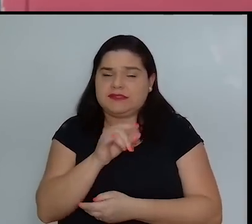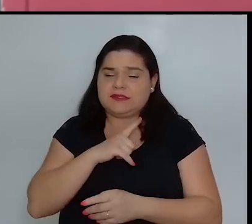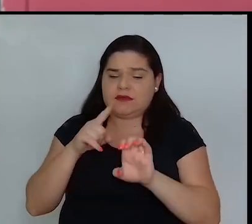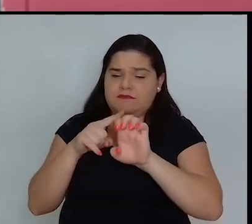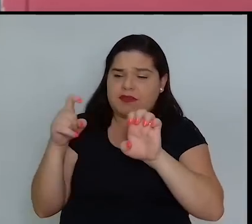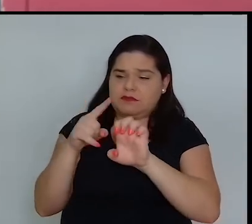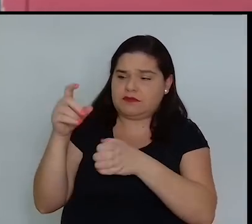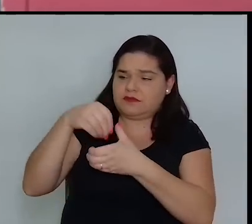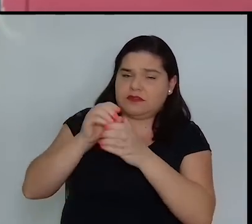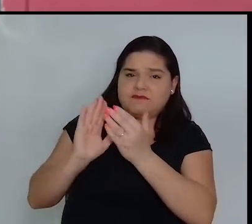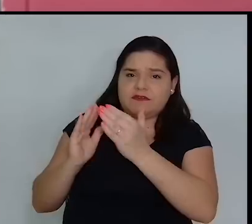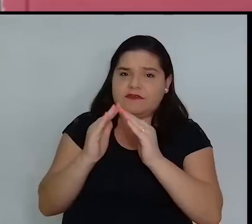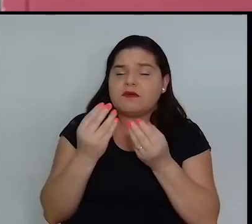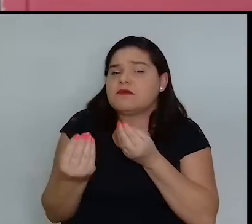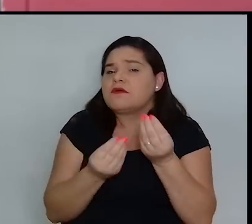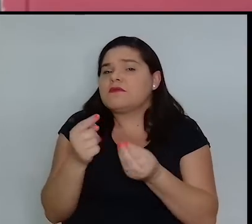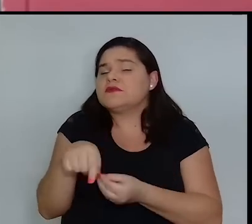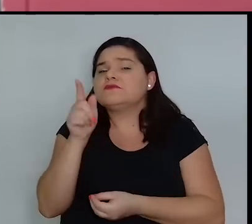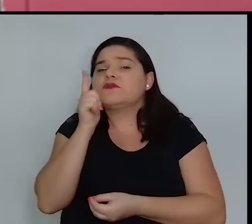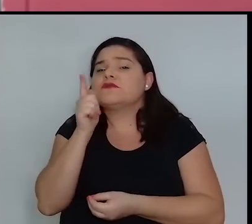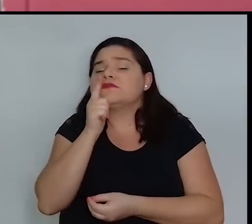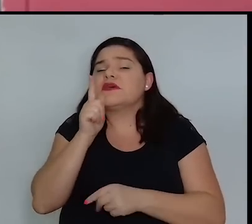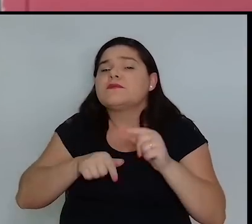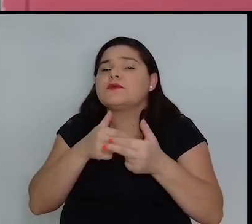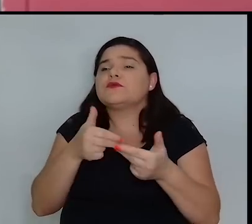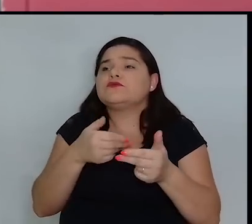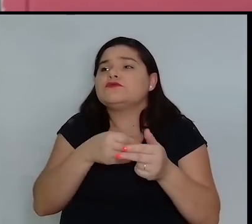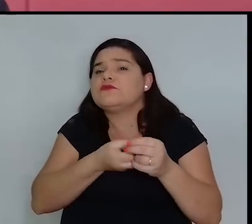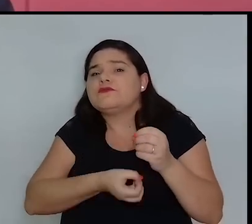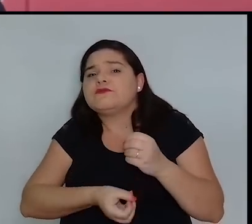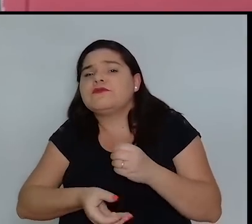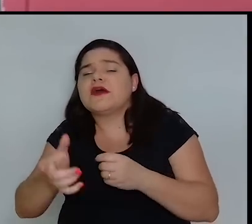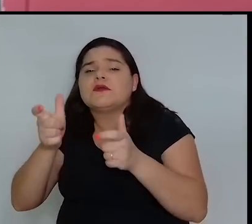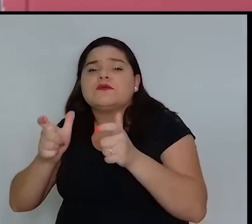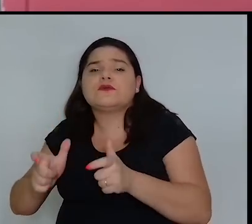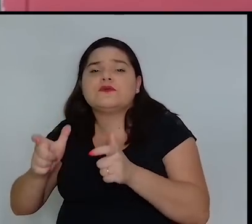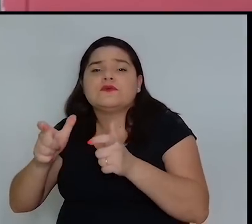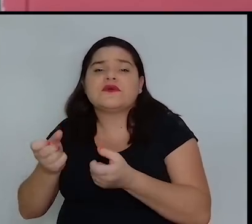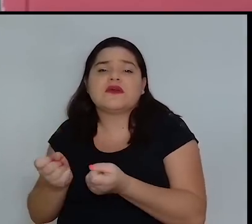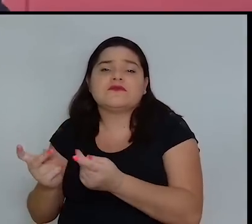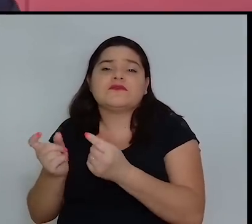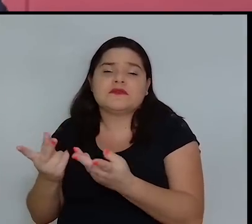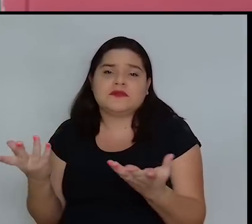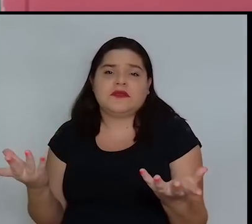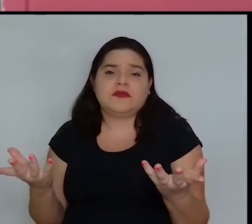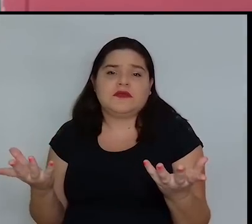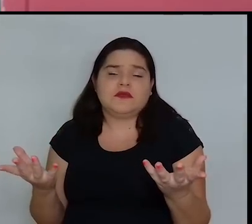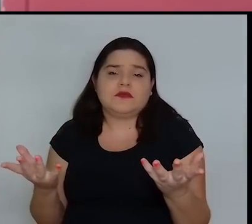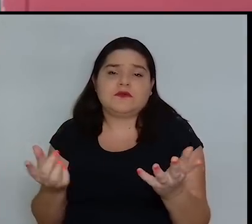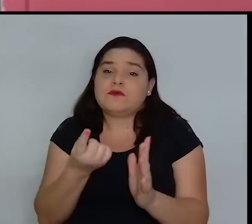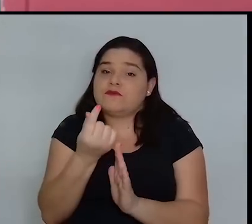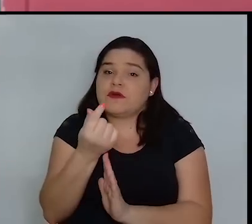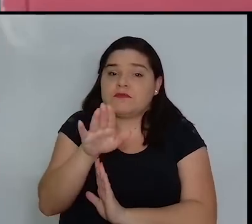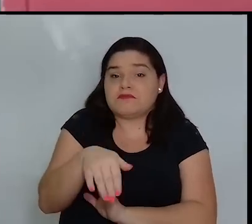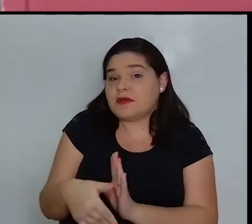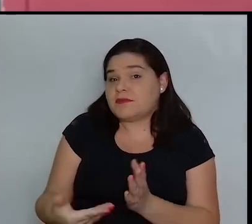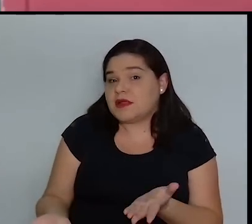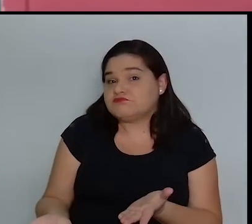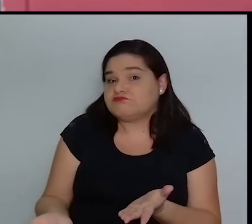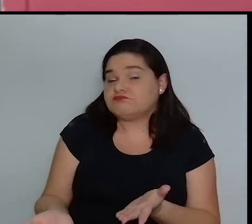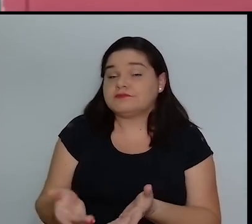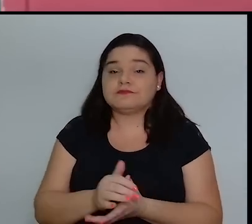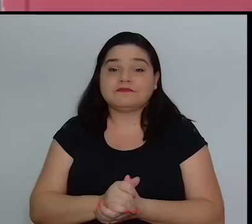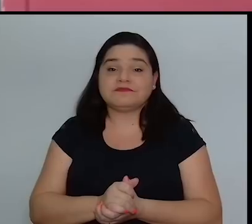em favelas como é que eles podem passam a exportar seus produtos como é que eles possam ver a viabilizar seus serviços com uma taxa menor é